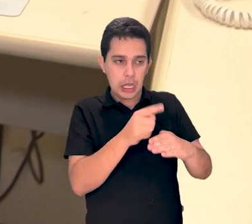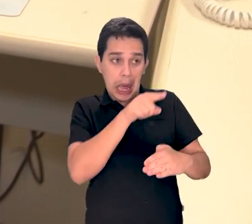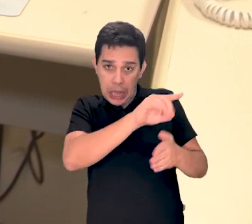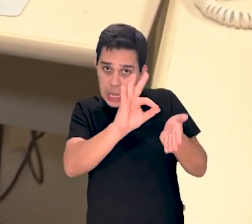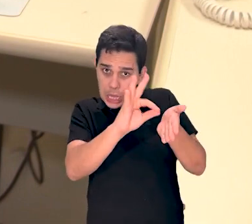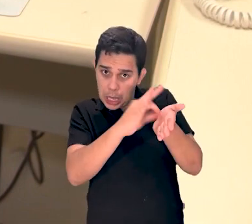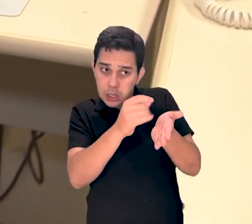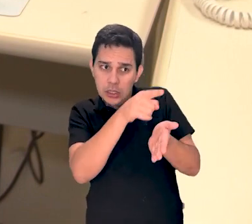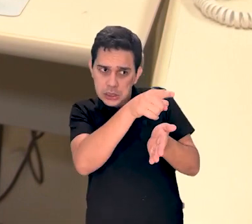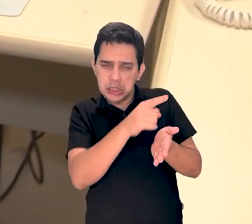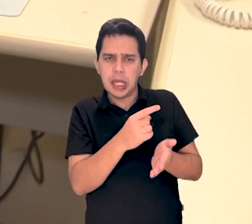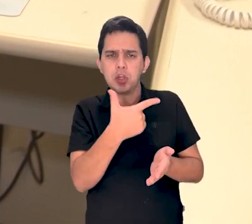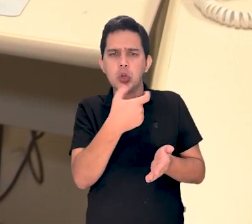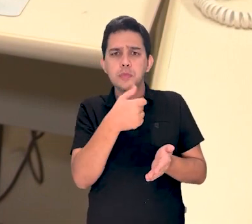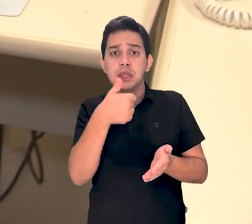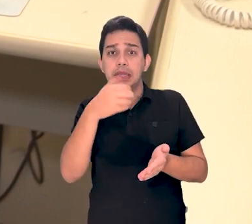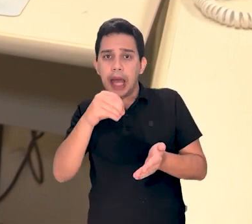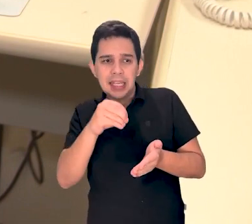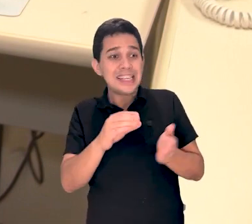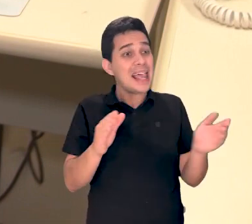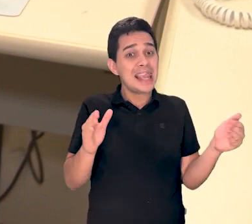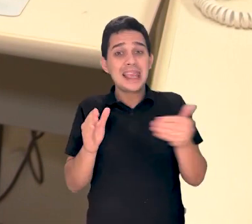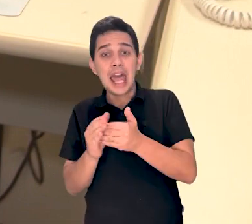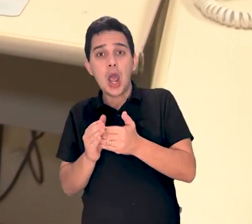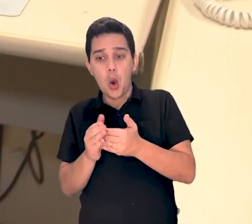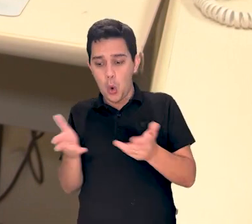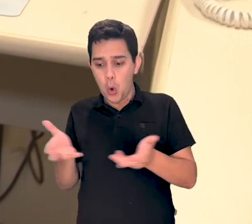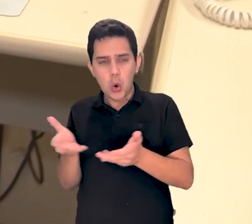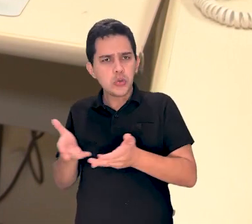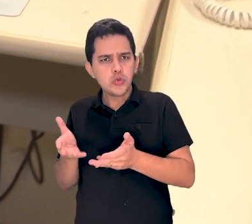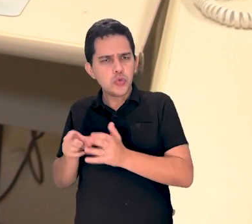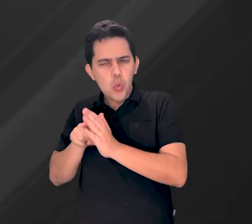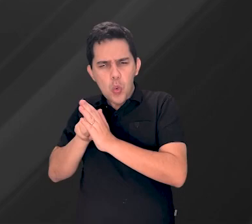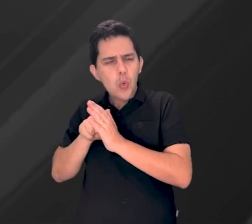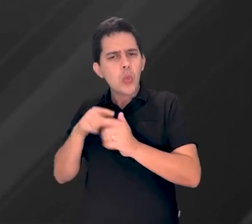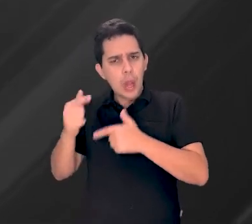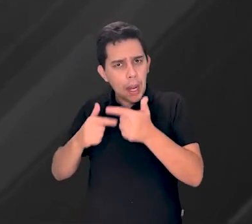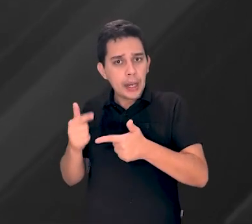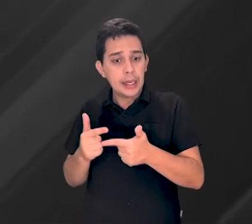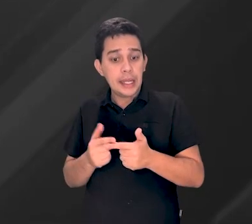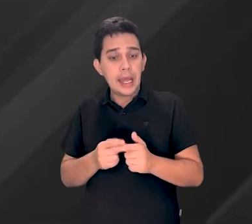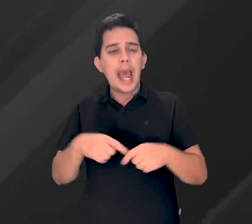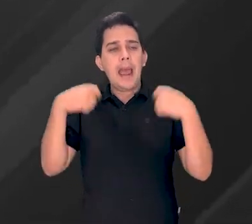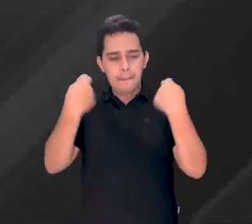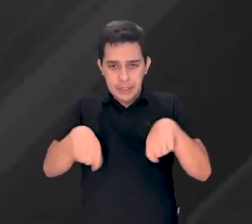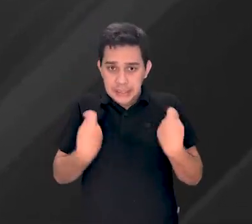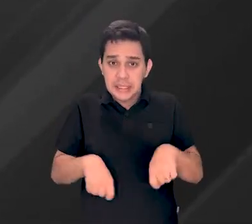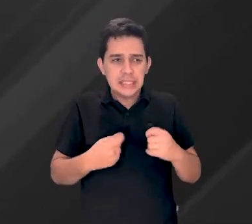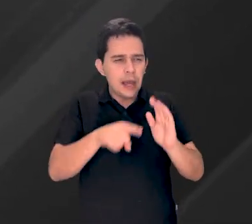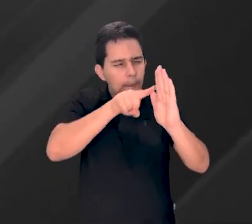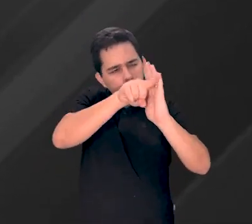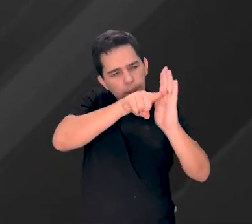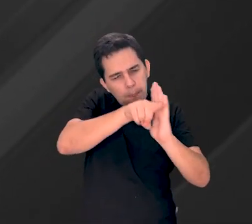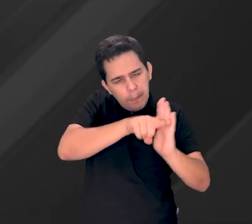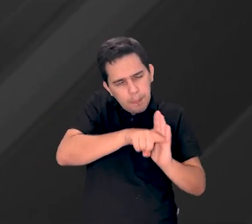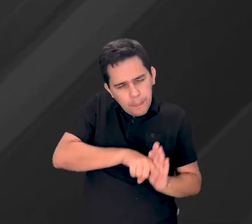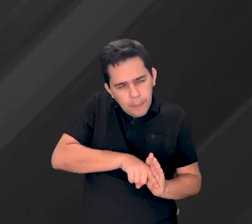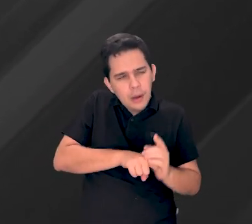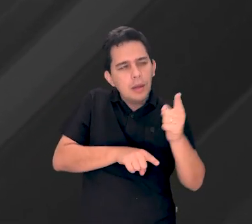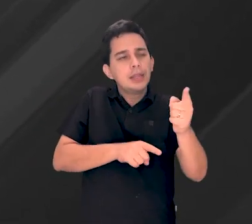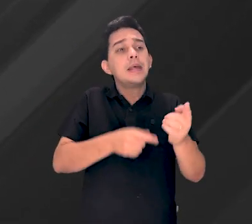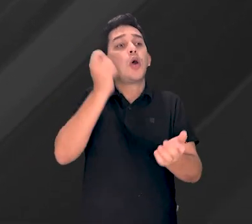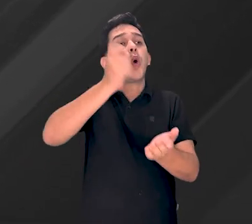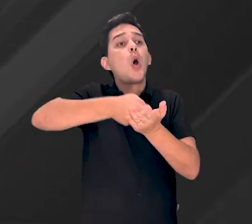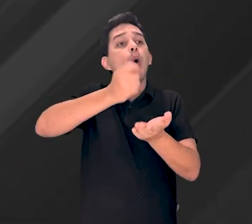2010 e até hoje não foi feita a revisão tarifária que é prevista no contrato para acontecer de quatro em quatro